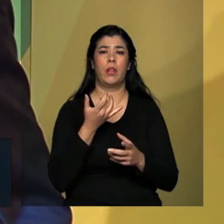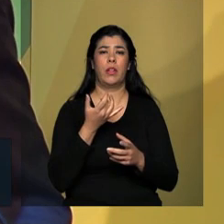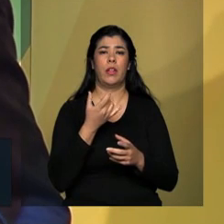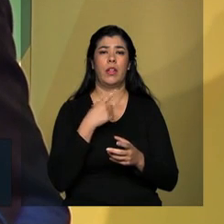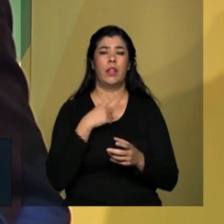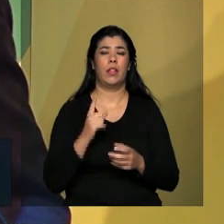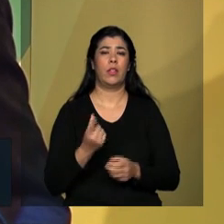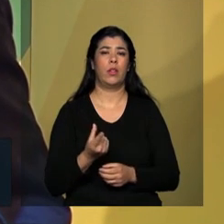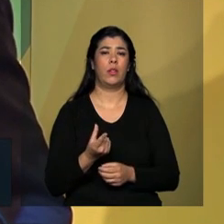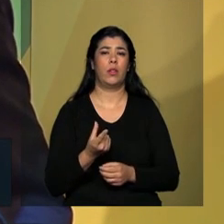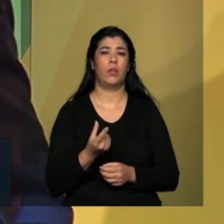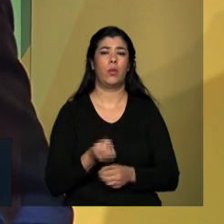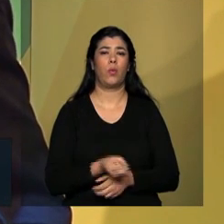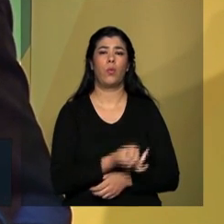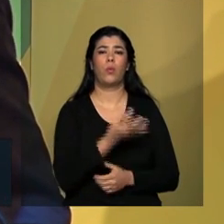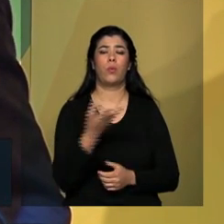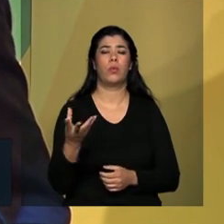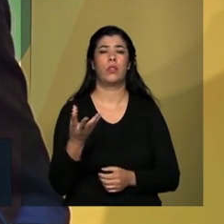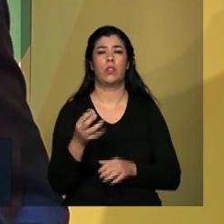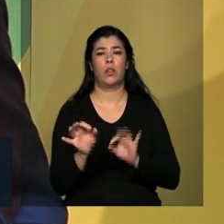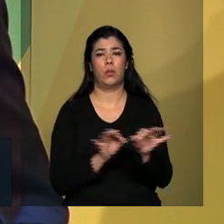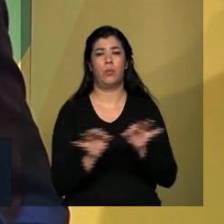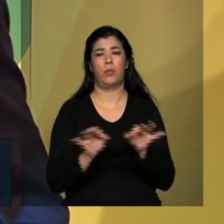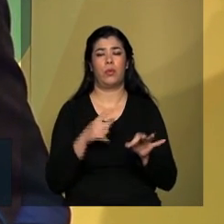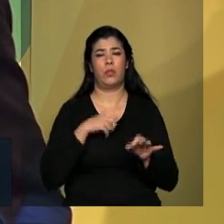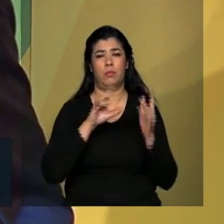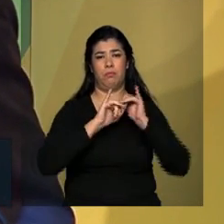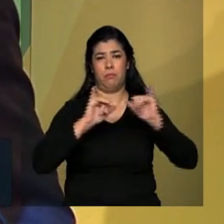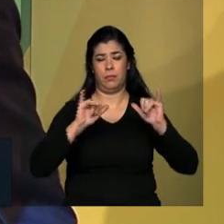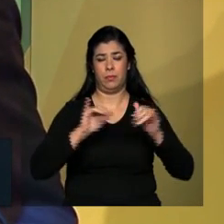do privado que ele vai levantar no mercado. Então, quanto mais você lança